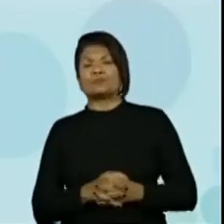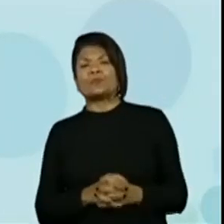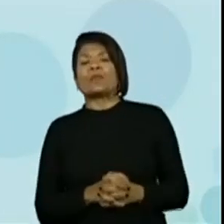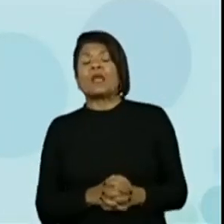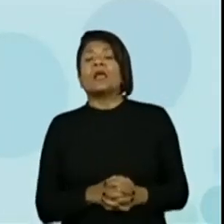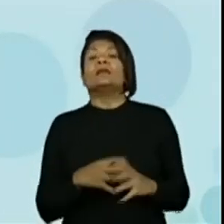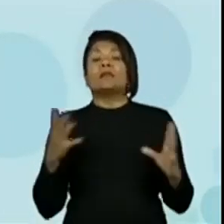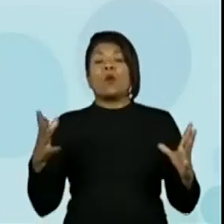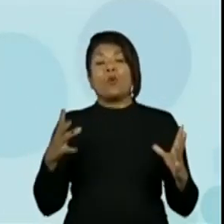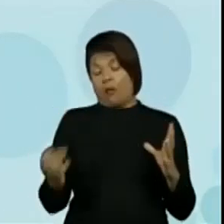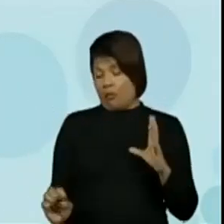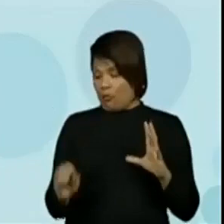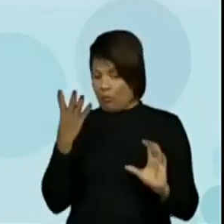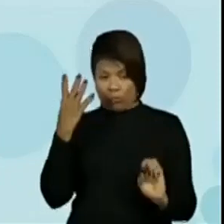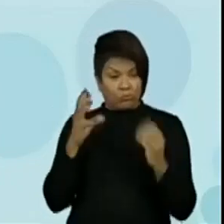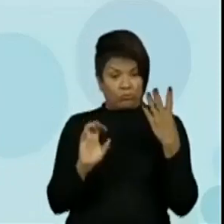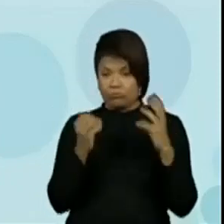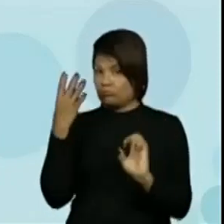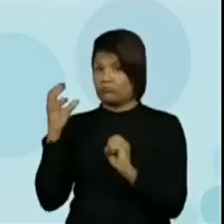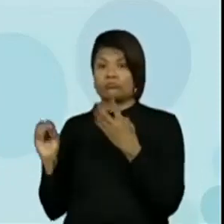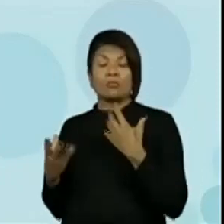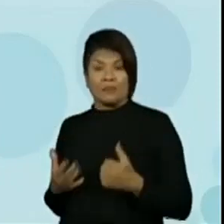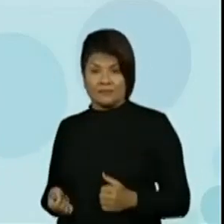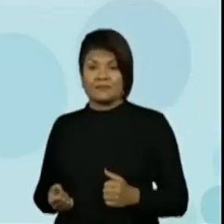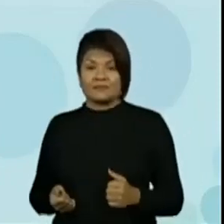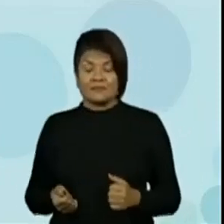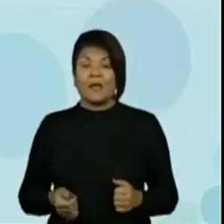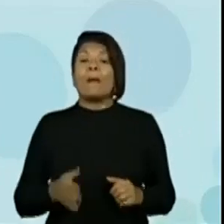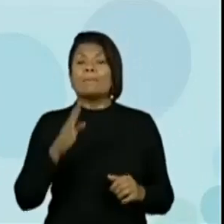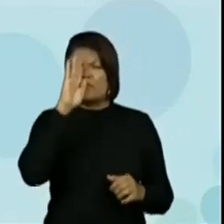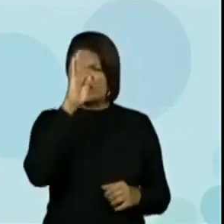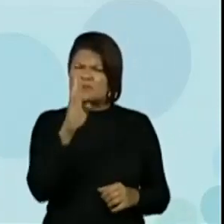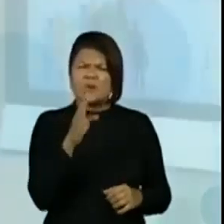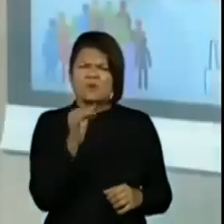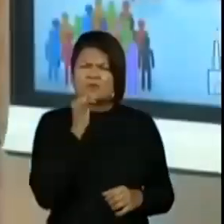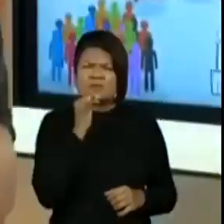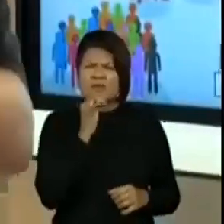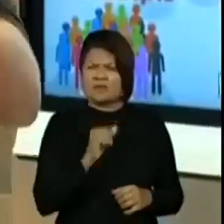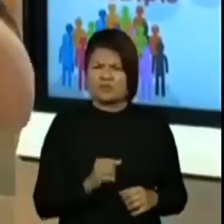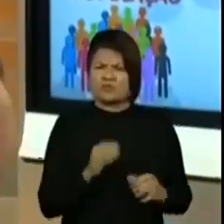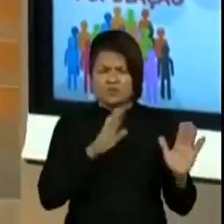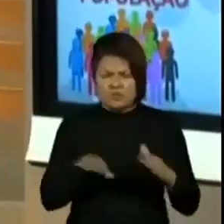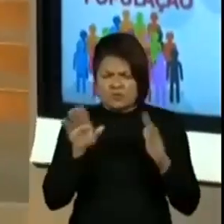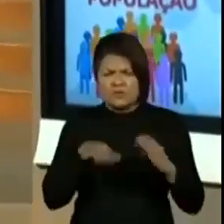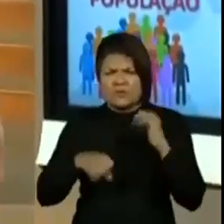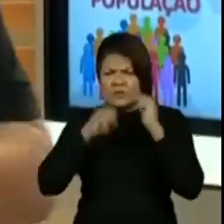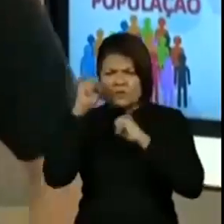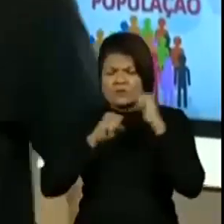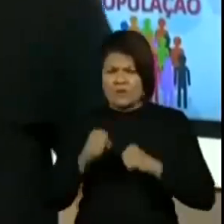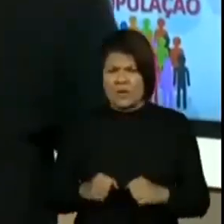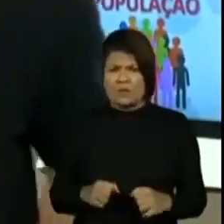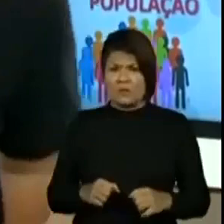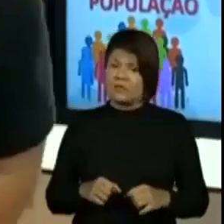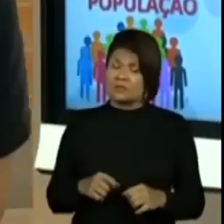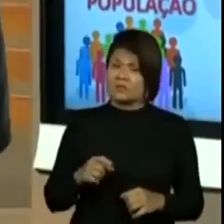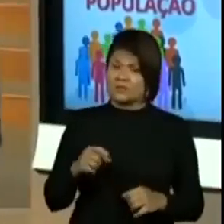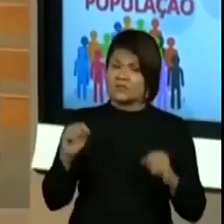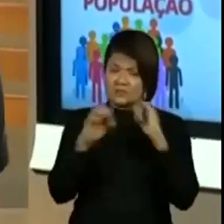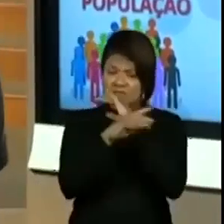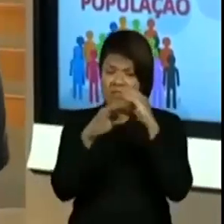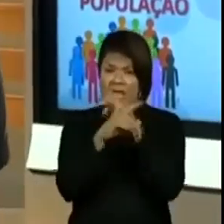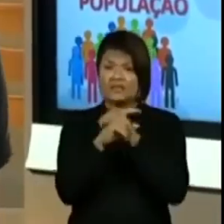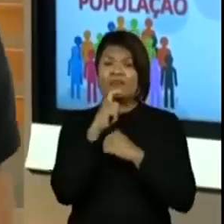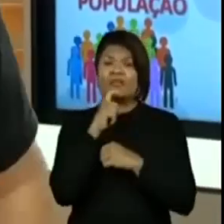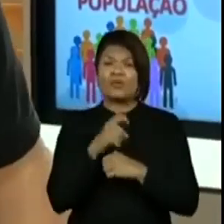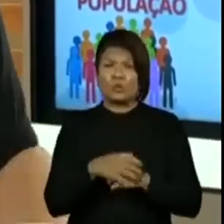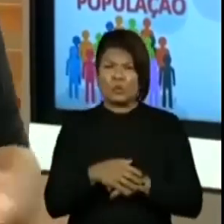Cidades onde tudo acontece. Principal exemplo dessa produção industrial. As cidades, ela costuma ser fria, né, gente? É uma selva de